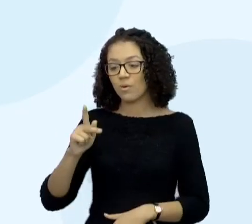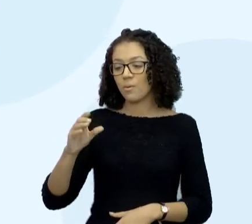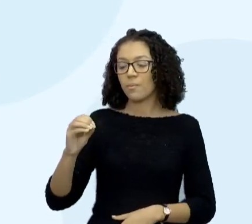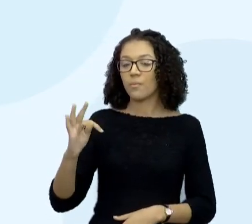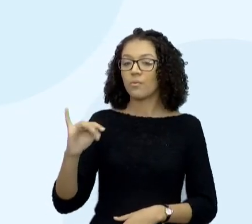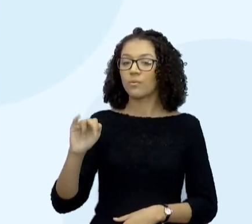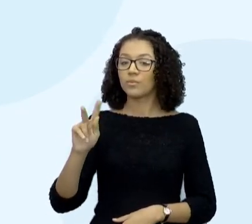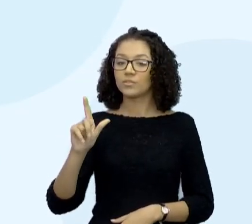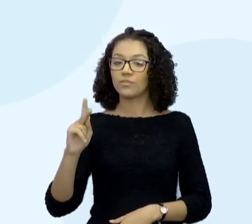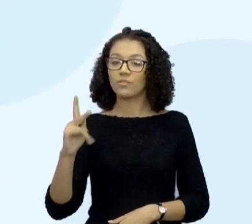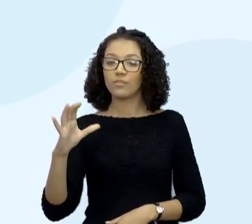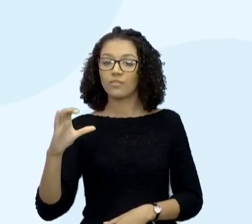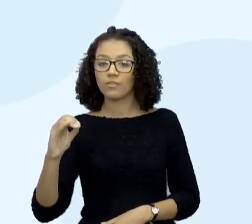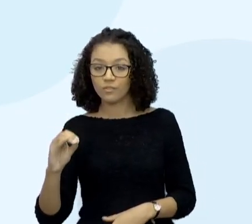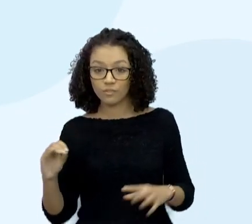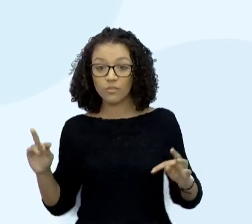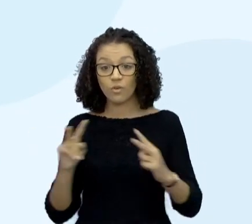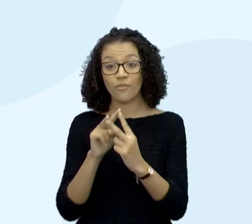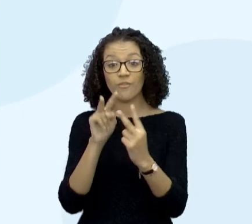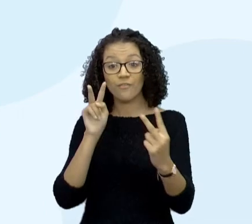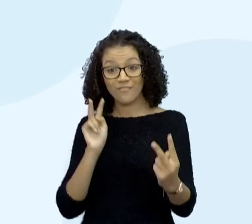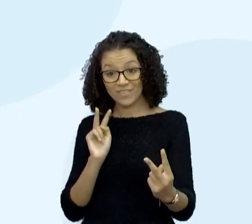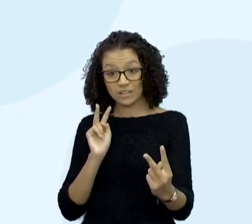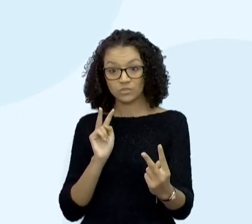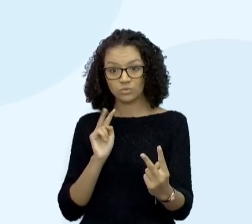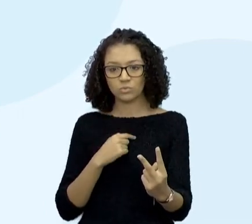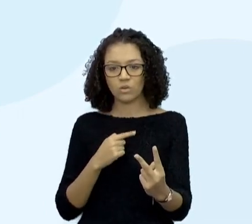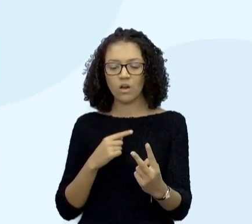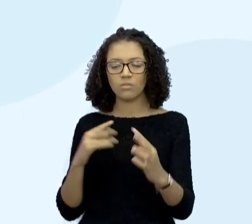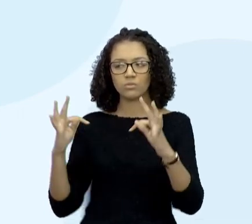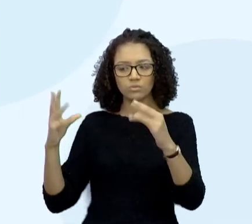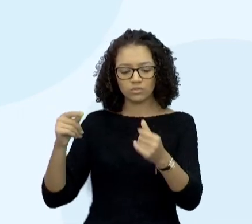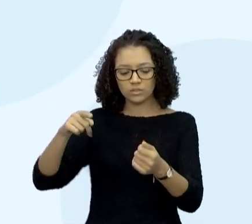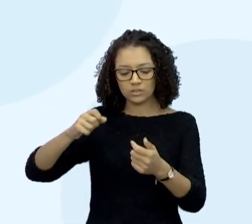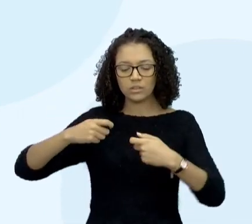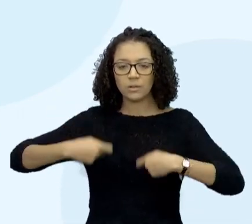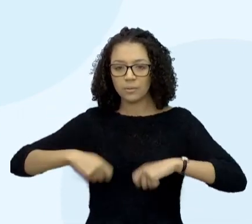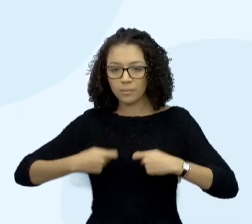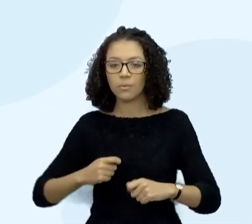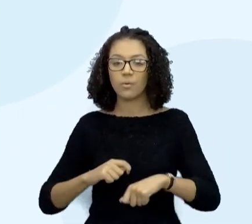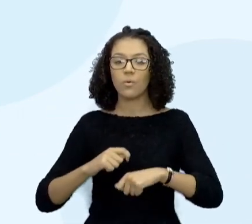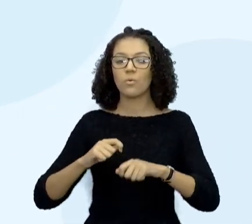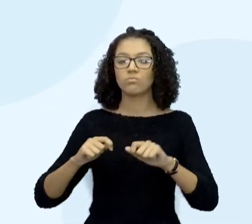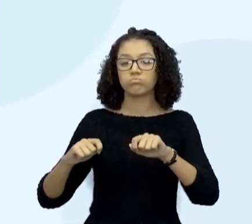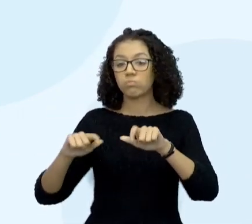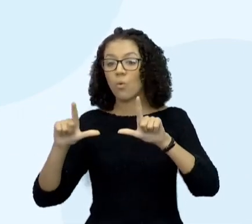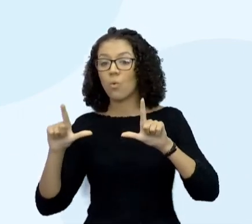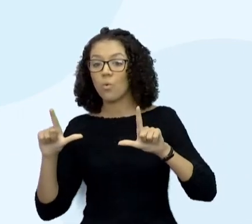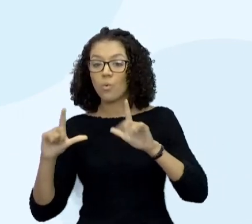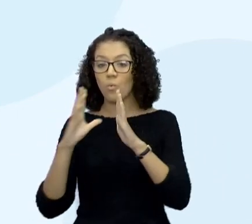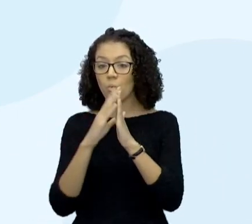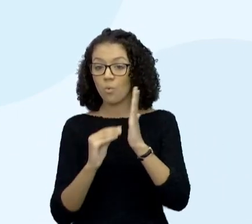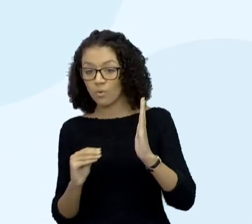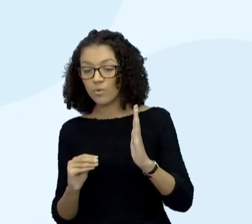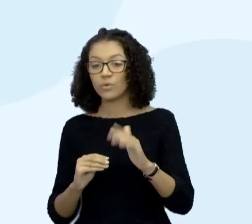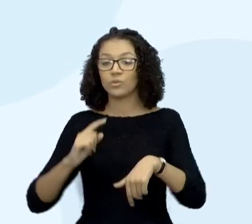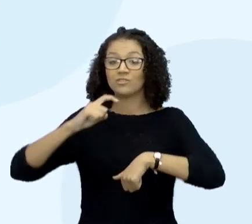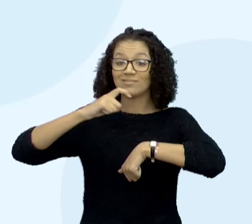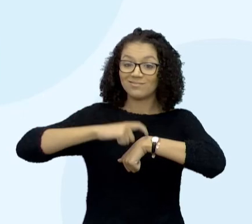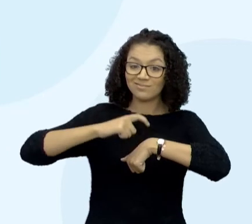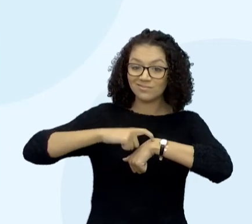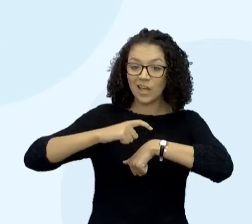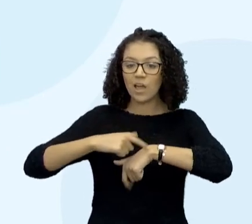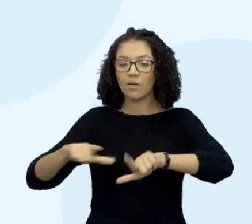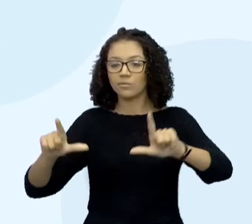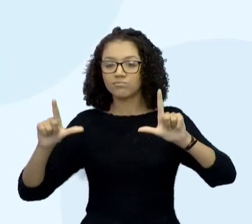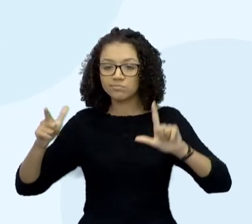e possível solução para a turma. Oriente os estudantes quanto ao modelo, tempo e organização da